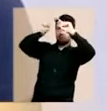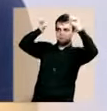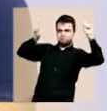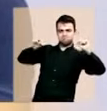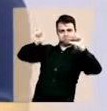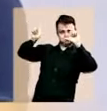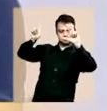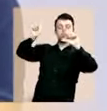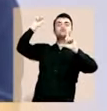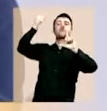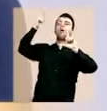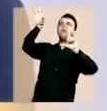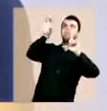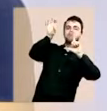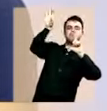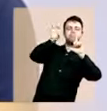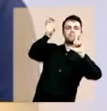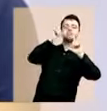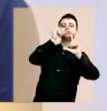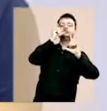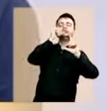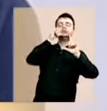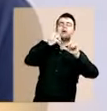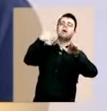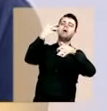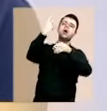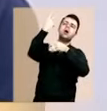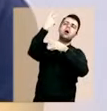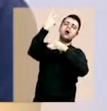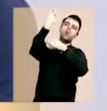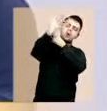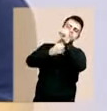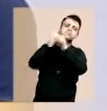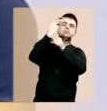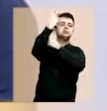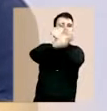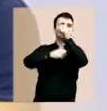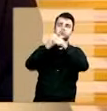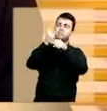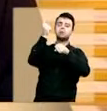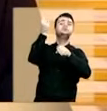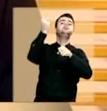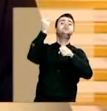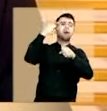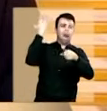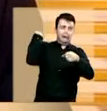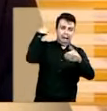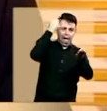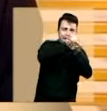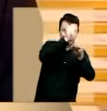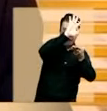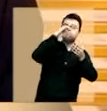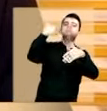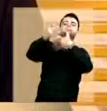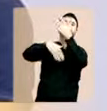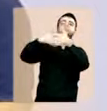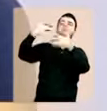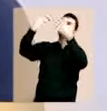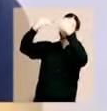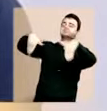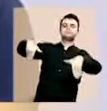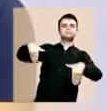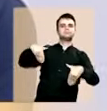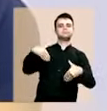né? No prazo de 4, 5 anos, aquele painel se paga e você consegue ter outra coisa. Você pega, por exemplo, uma empresa de carpete nos Estados Unidos, a